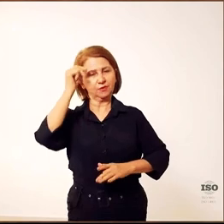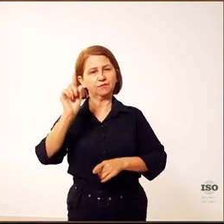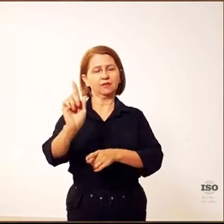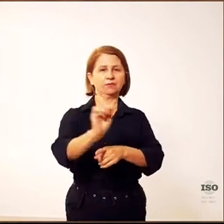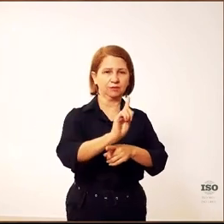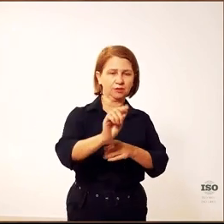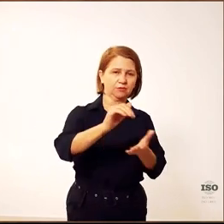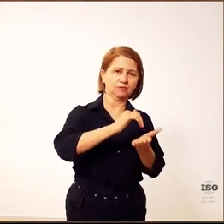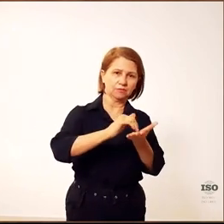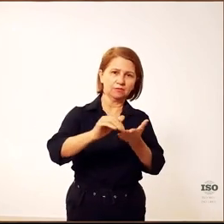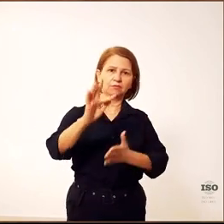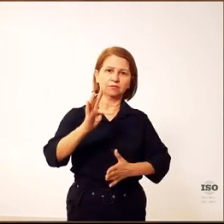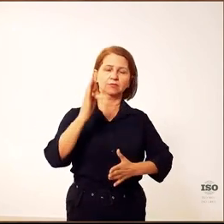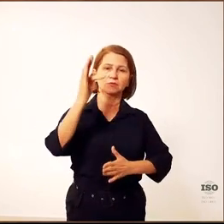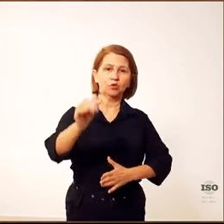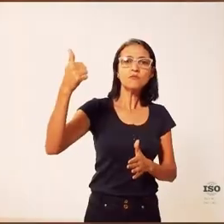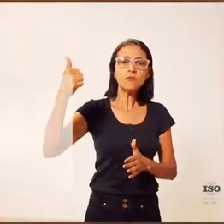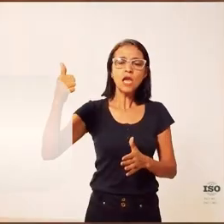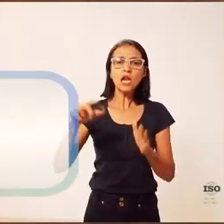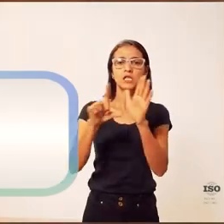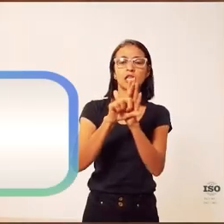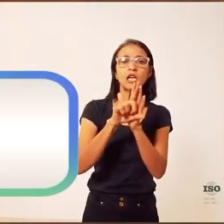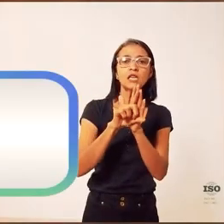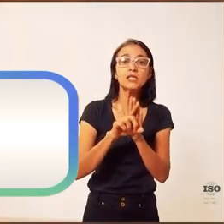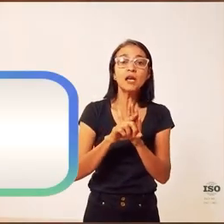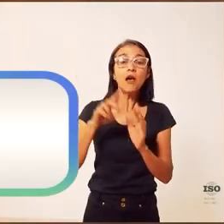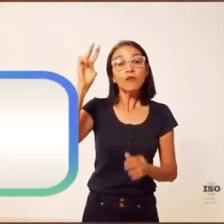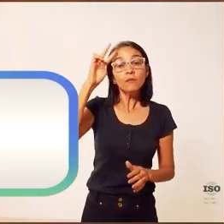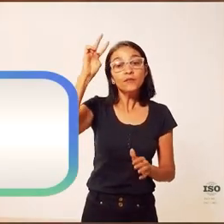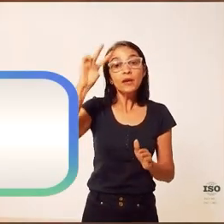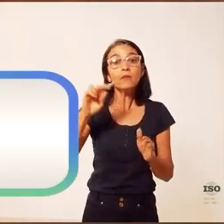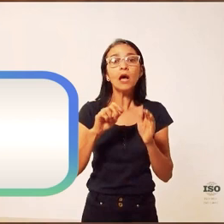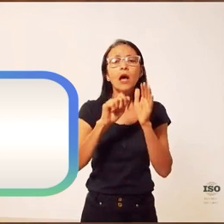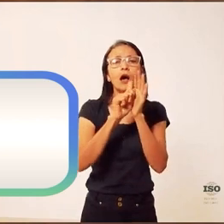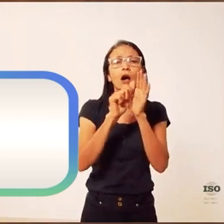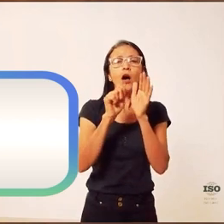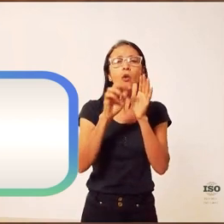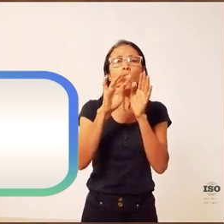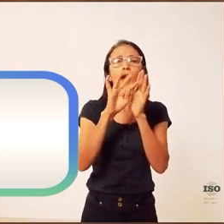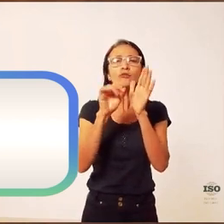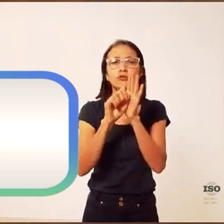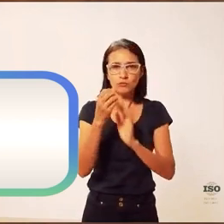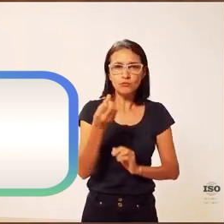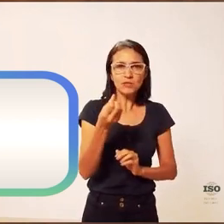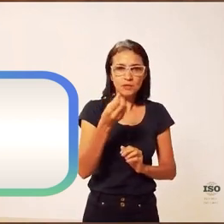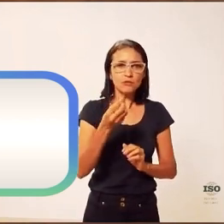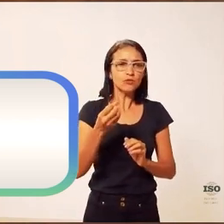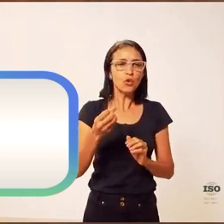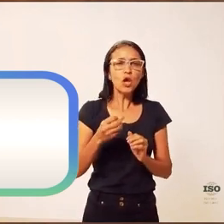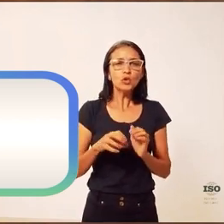gestores do amanhã, os governantes do amanhã. Eu gosto de lembrar o artigo 6º da Constituição, que abre lá